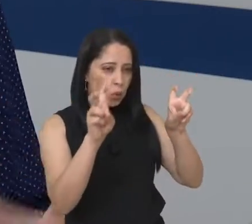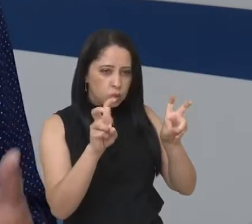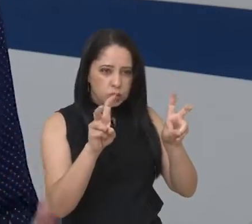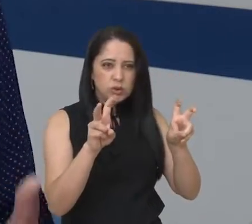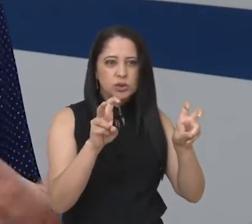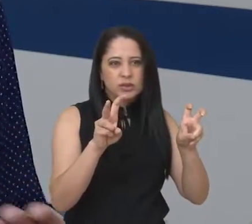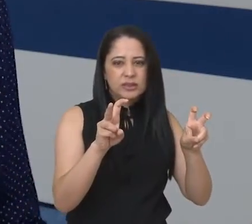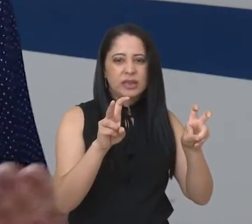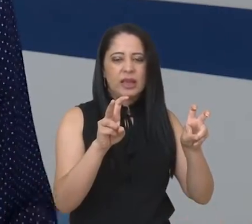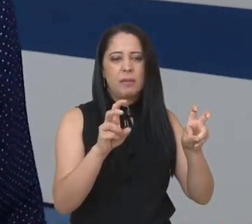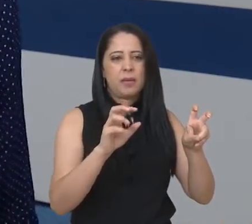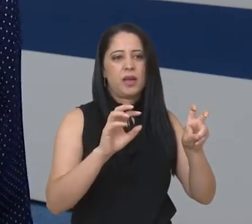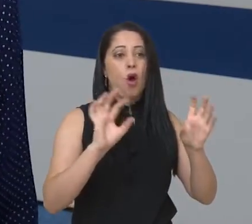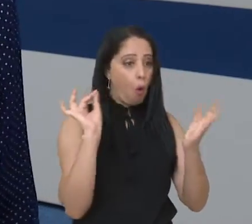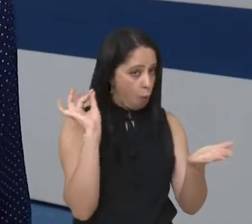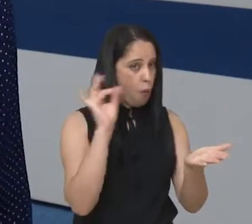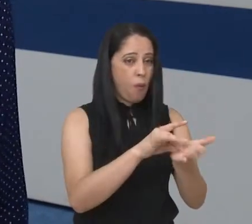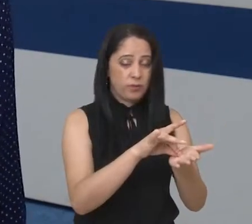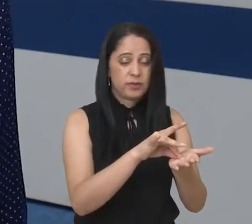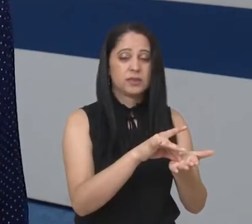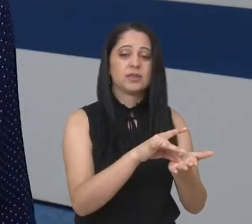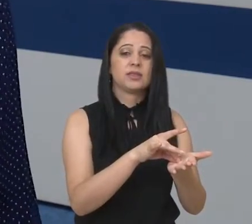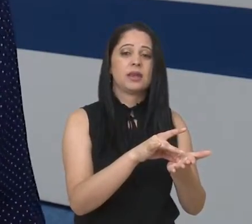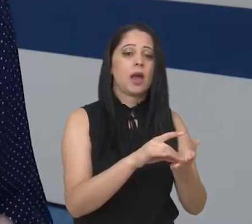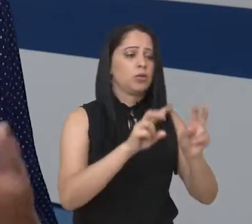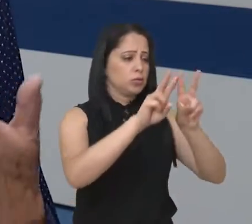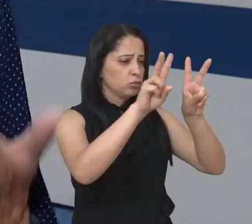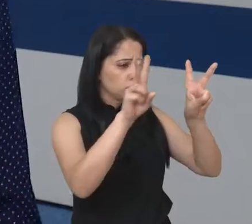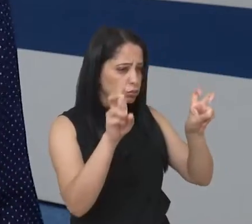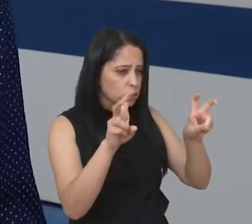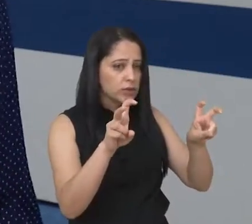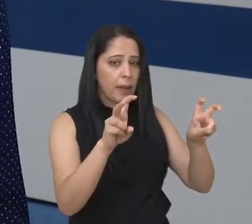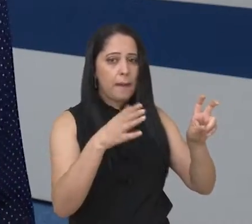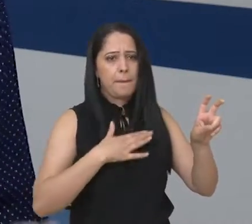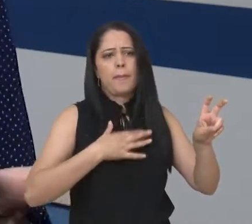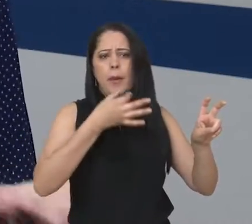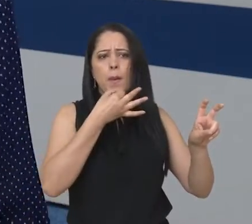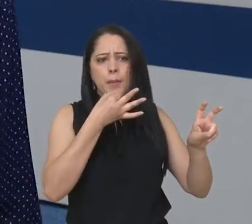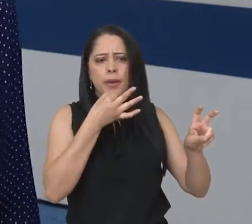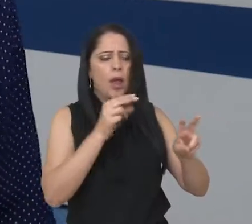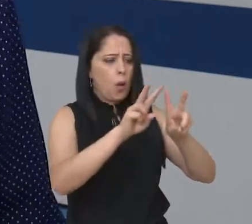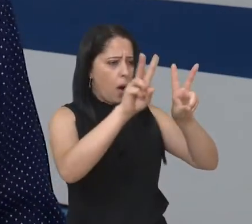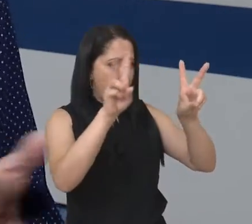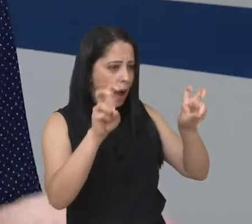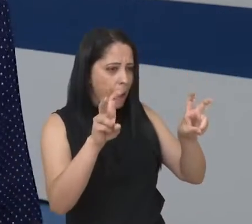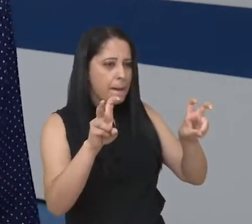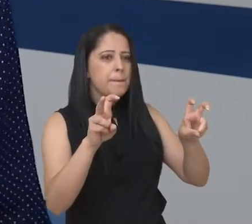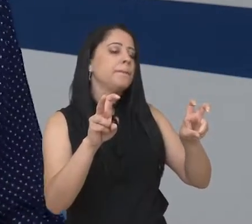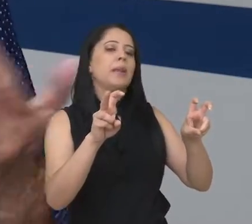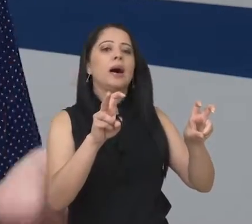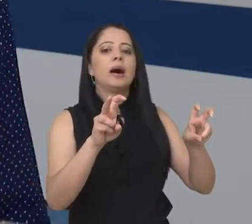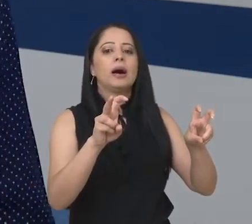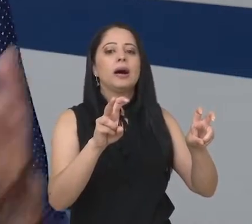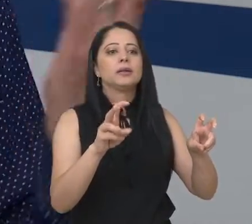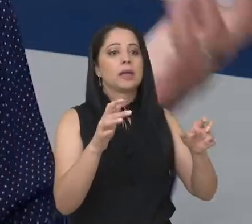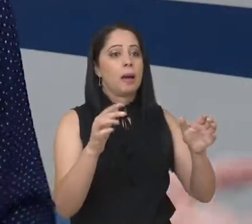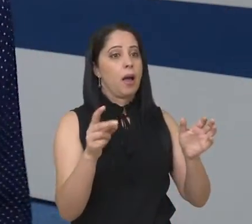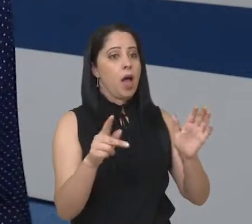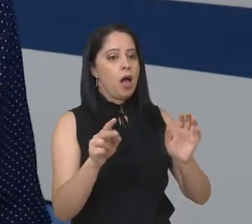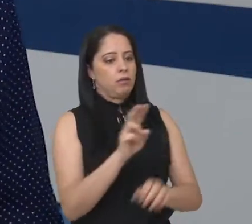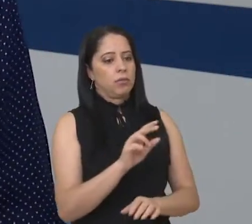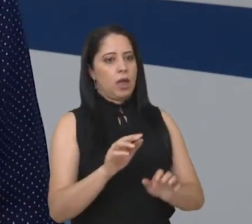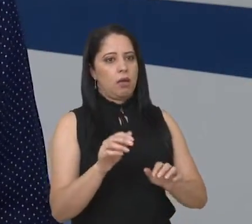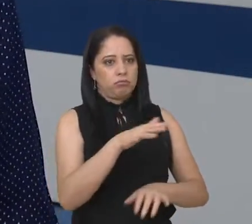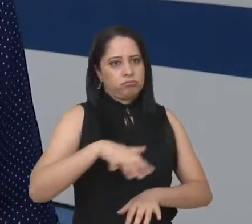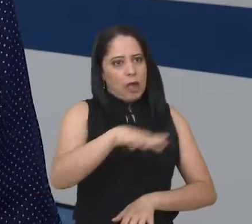não simplesmente nas pautas de calendários oficiais. Pegar as pautas também é uma sugestão que estou dando, de pegar as pautas dos grandes